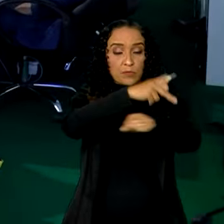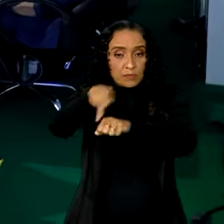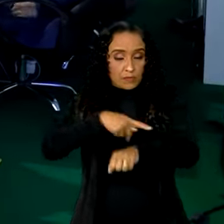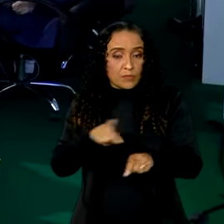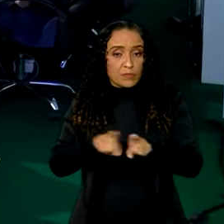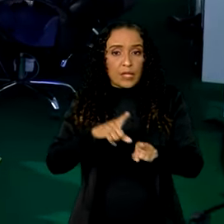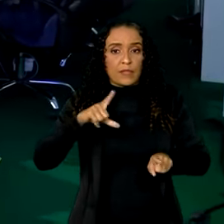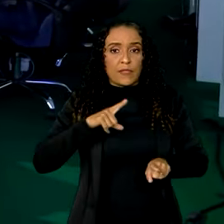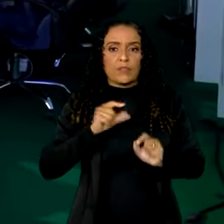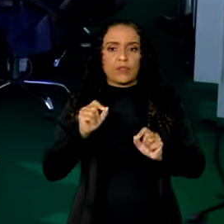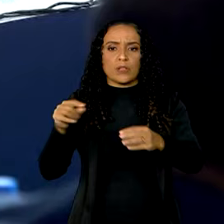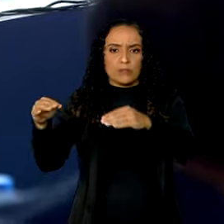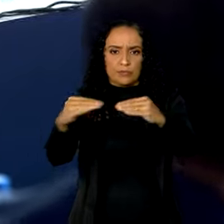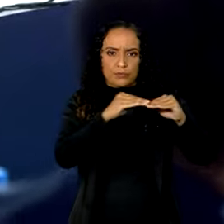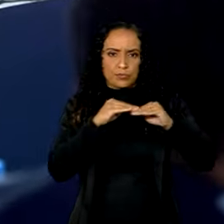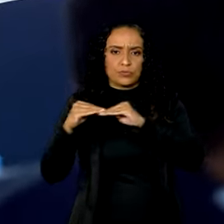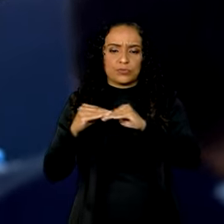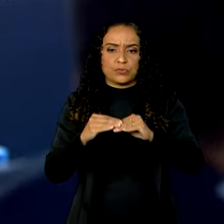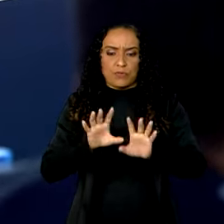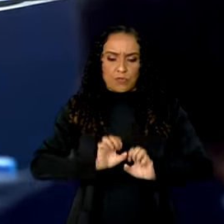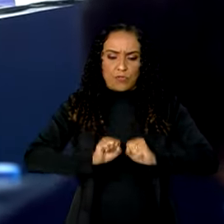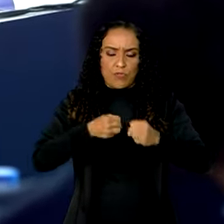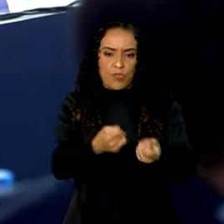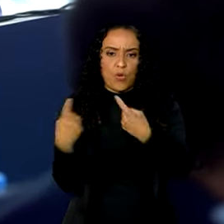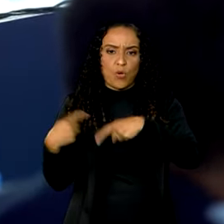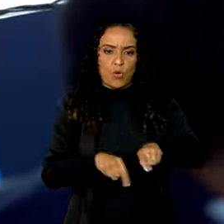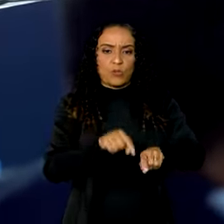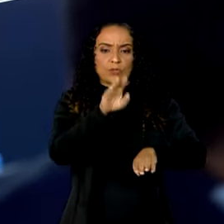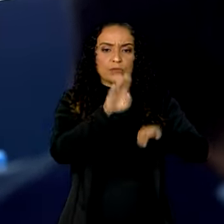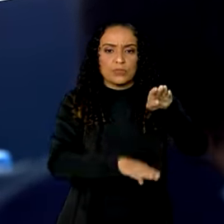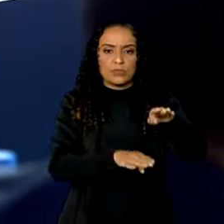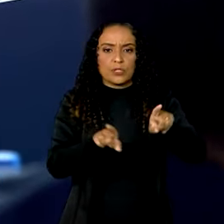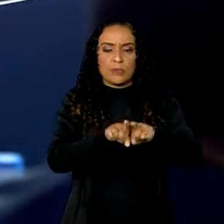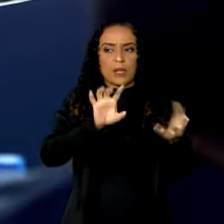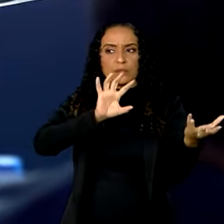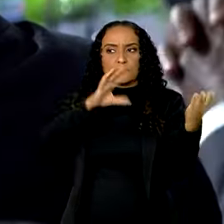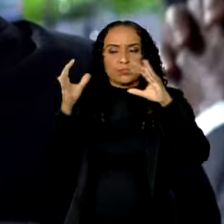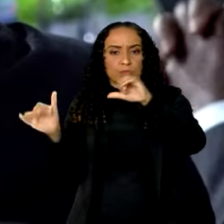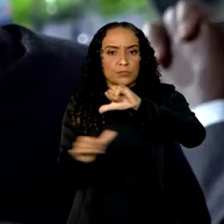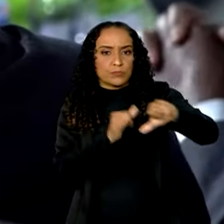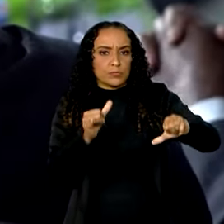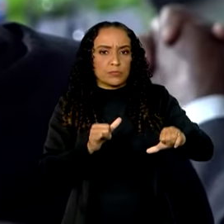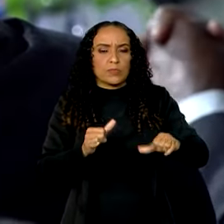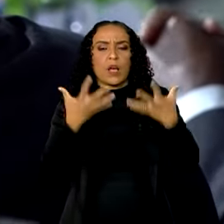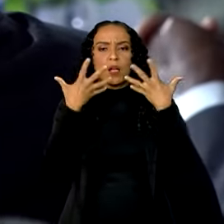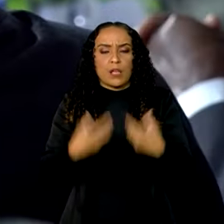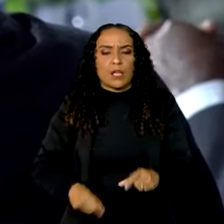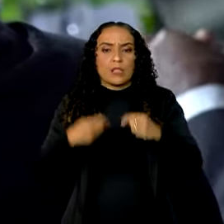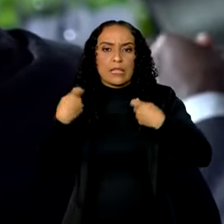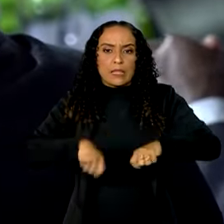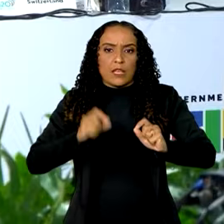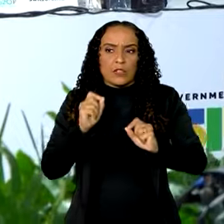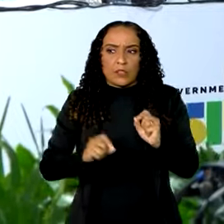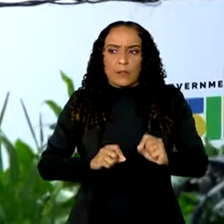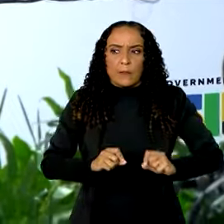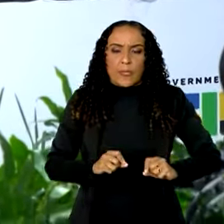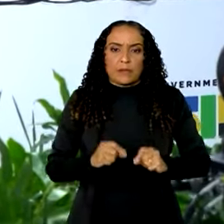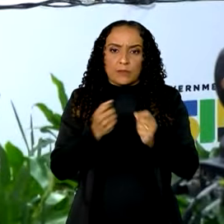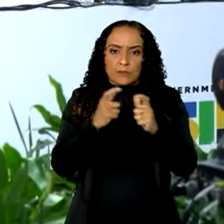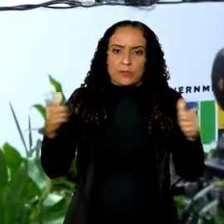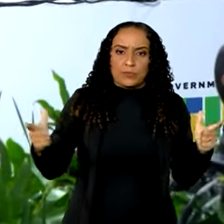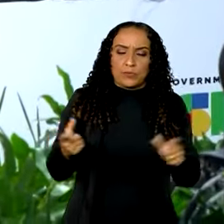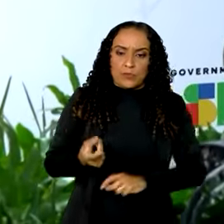também tiveram consenso em fortalecer o combate à desigualdade e mudança do clima, reconhecendo a necessidade de